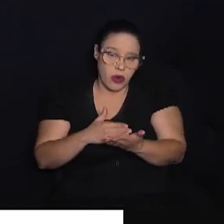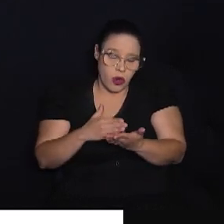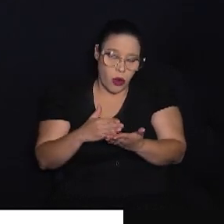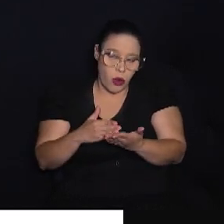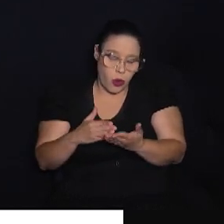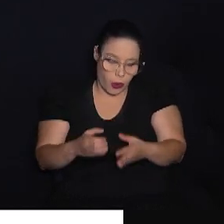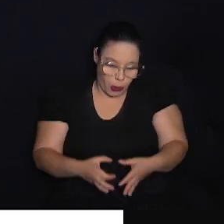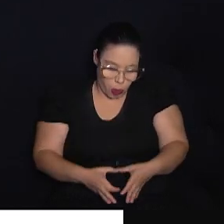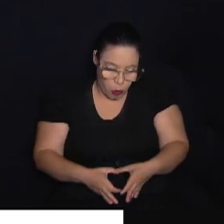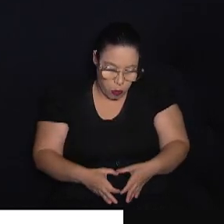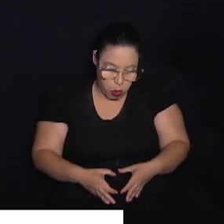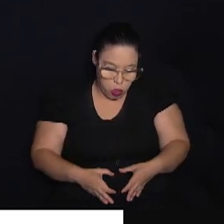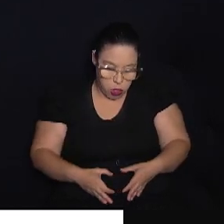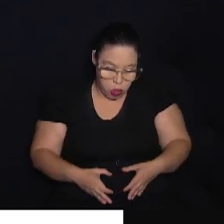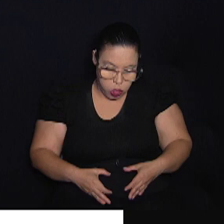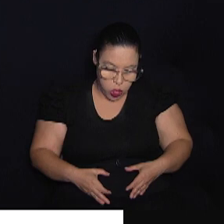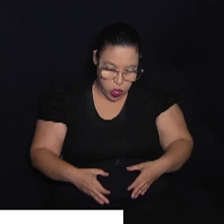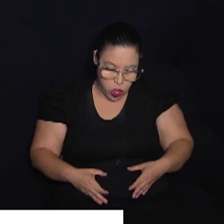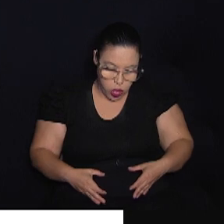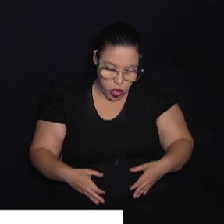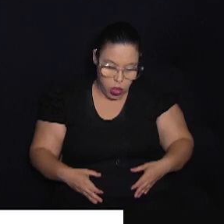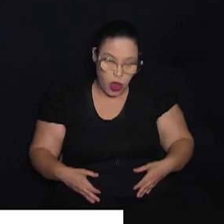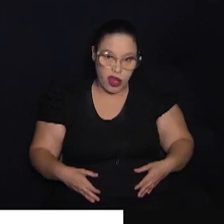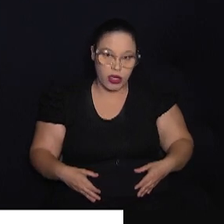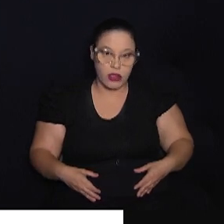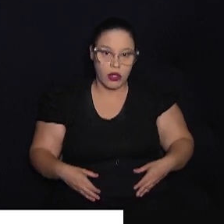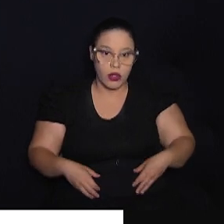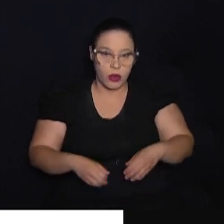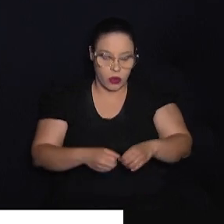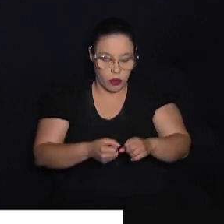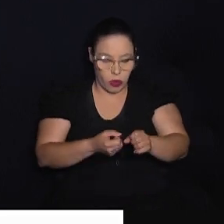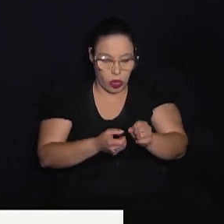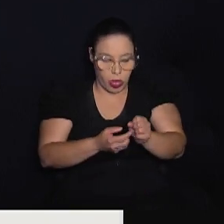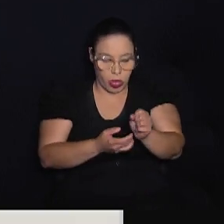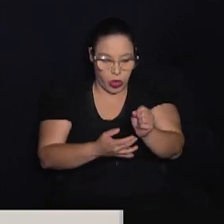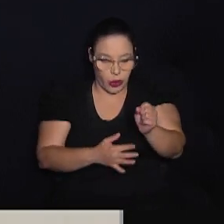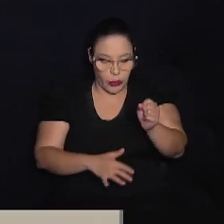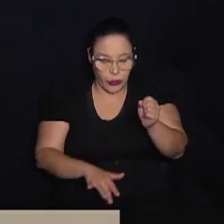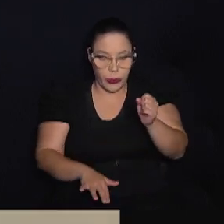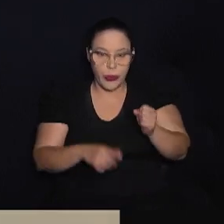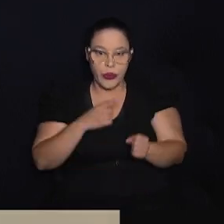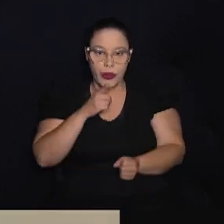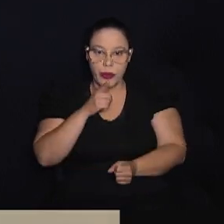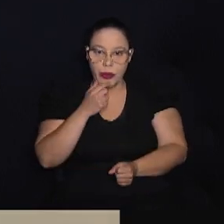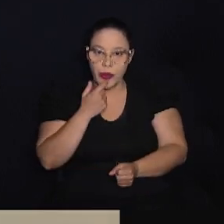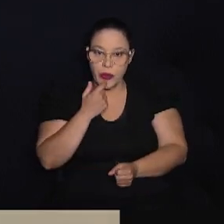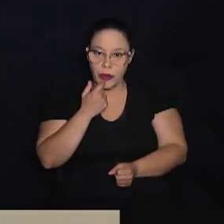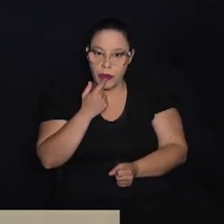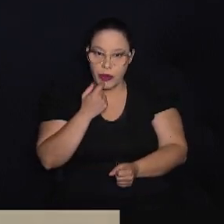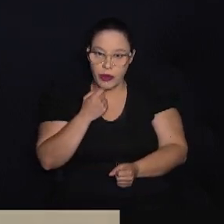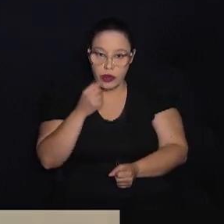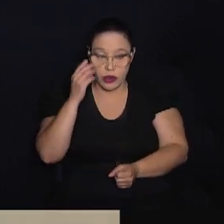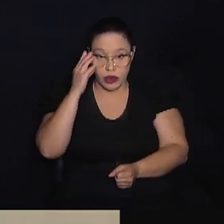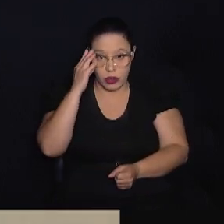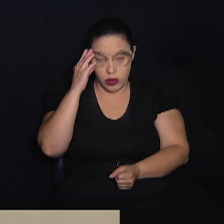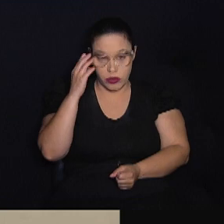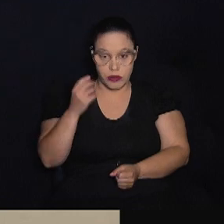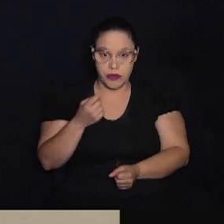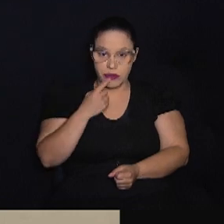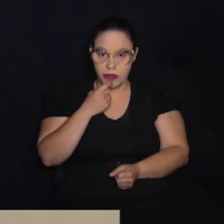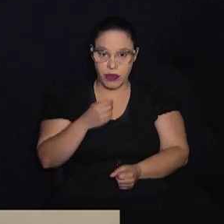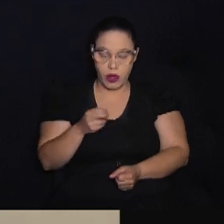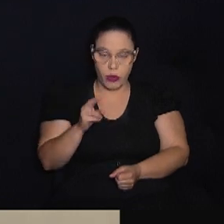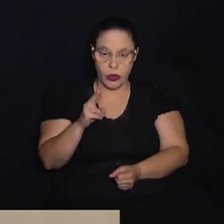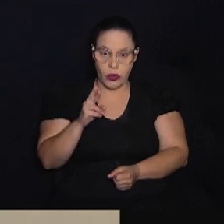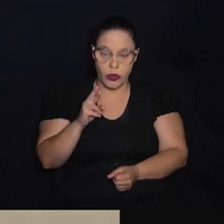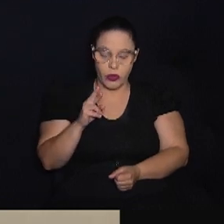do tumor, ele acaba invadindo algumas veias e acaba sangrando. Esse sangramento gera a hematúria, que a gente fala, que é o sangramento na